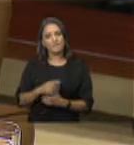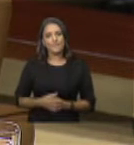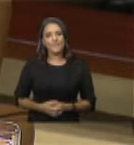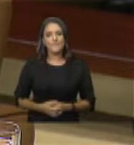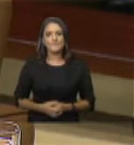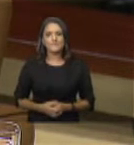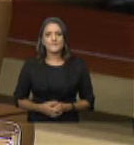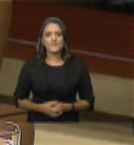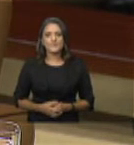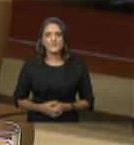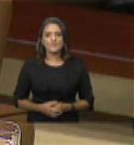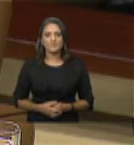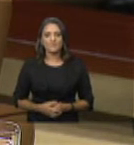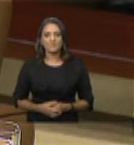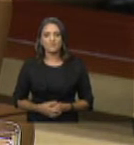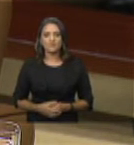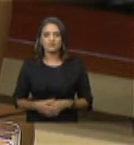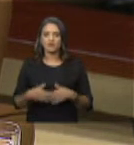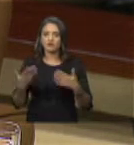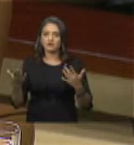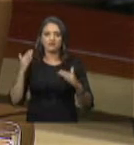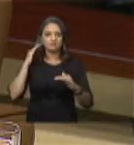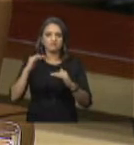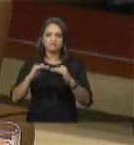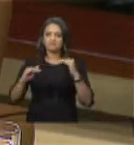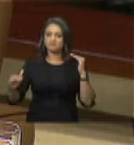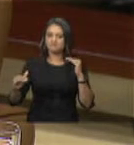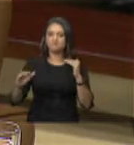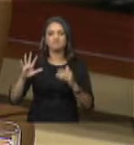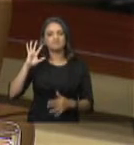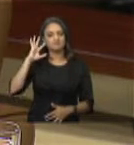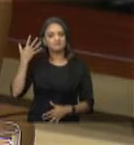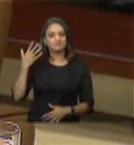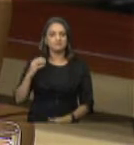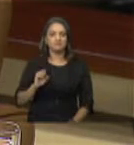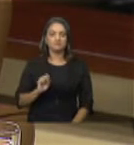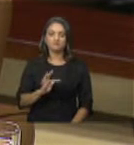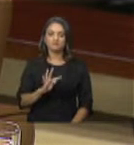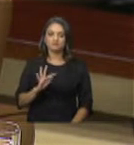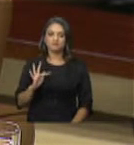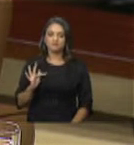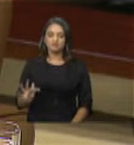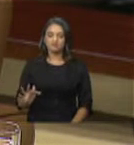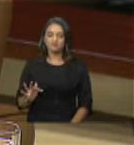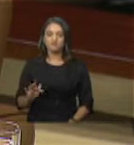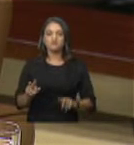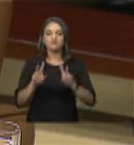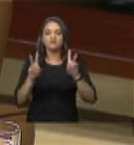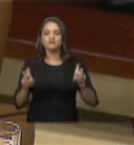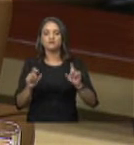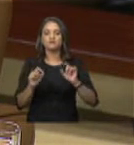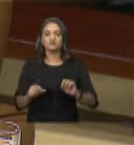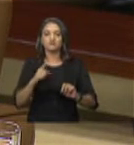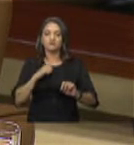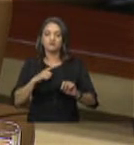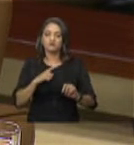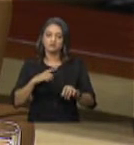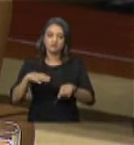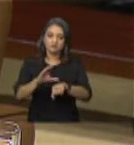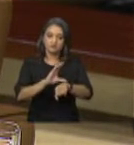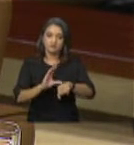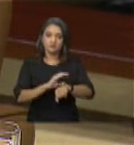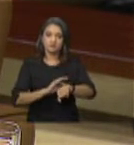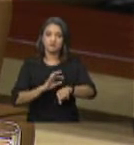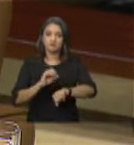eh divergir do entendimento reiterado desde o prêmio Tribunal Federal no que se refere a consolidada de